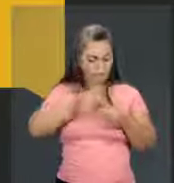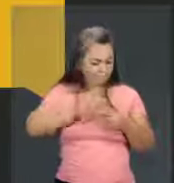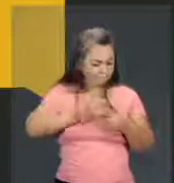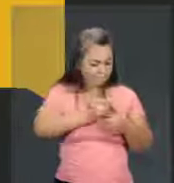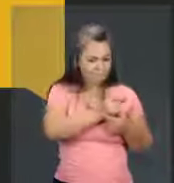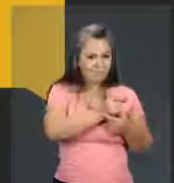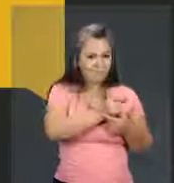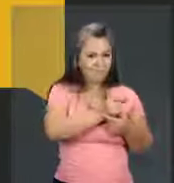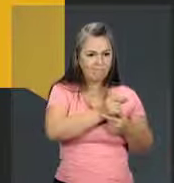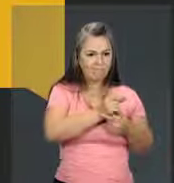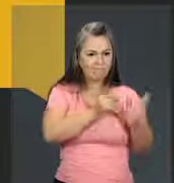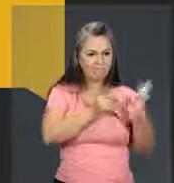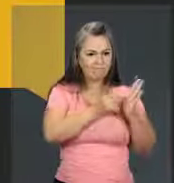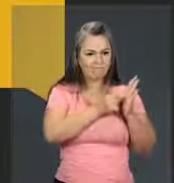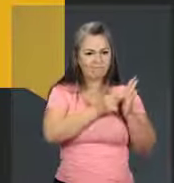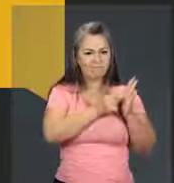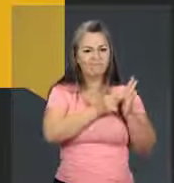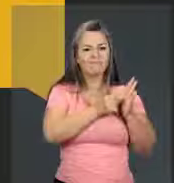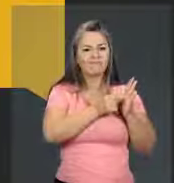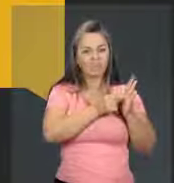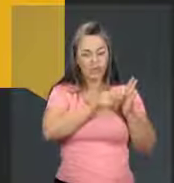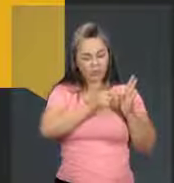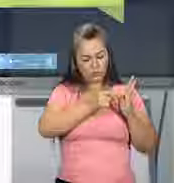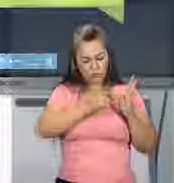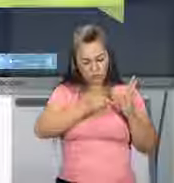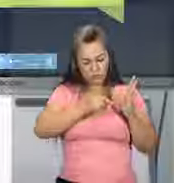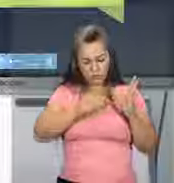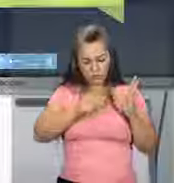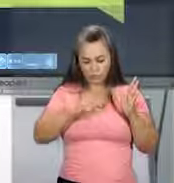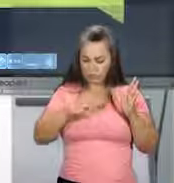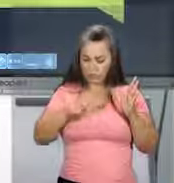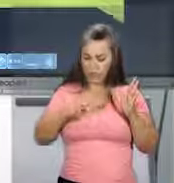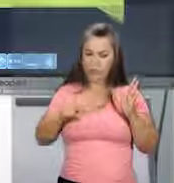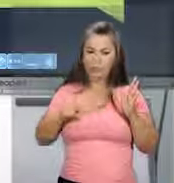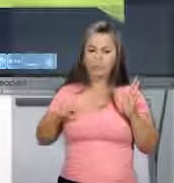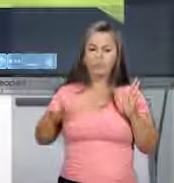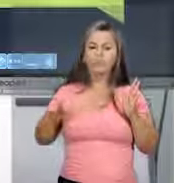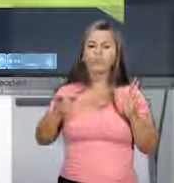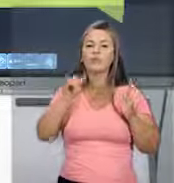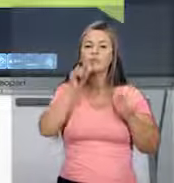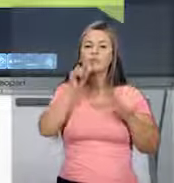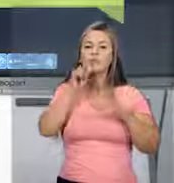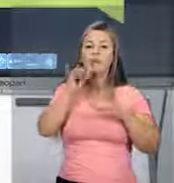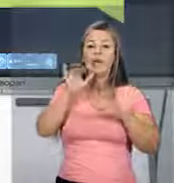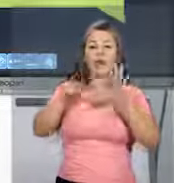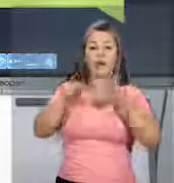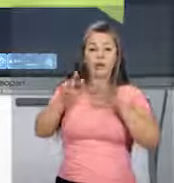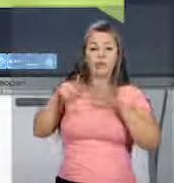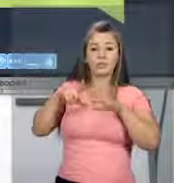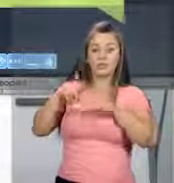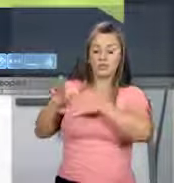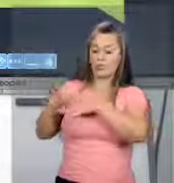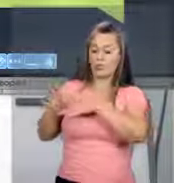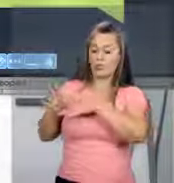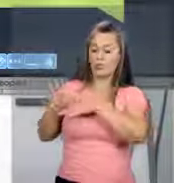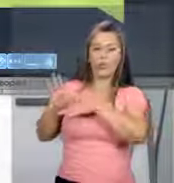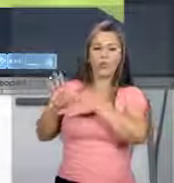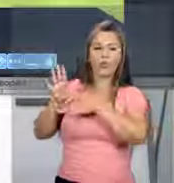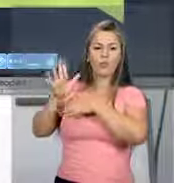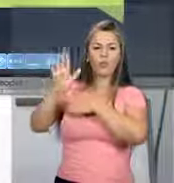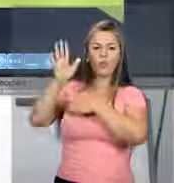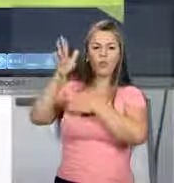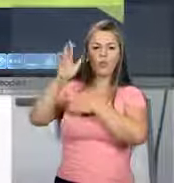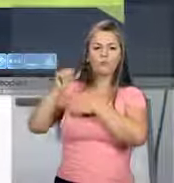determinadas situações bem específicas, gases rarefeitos, quando são percorridos